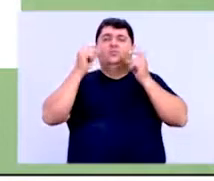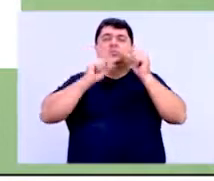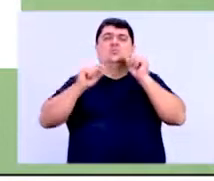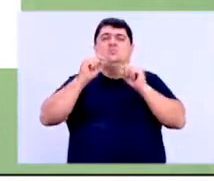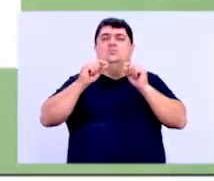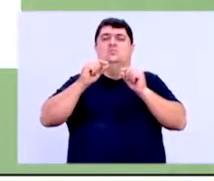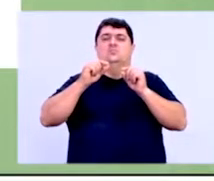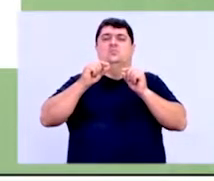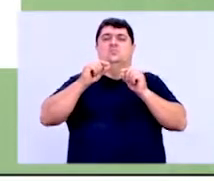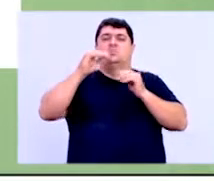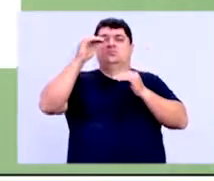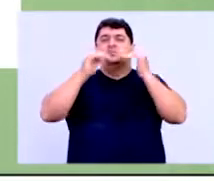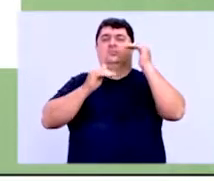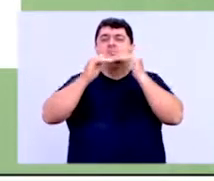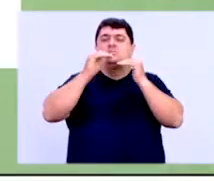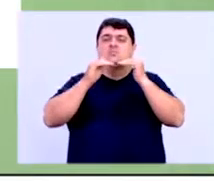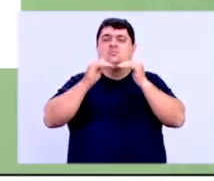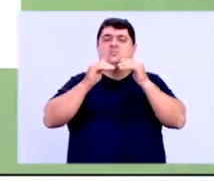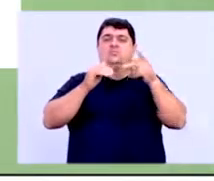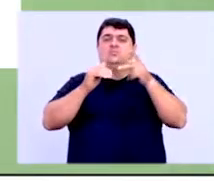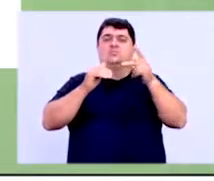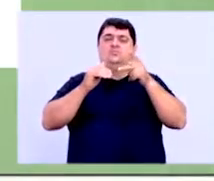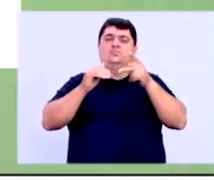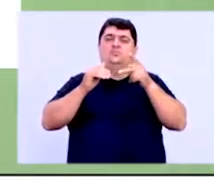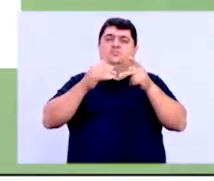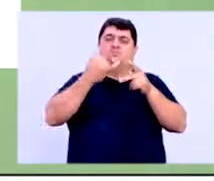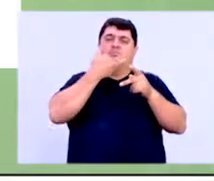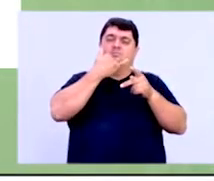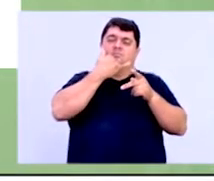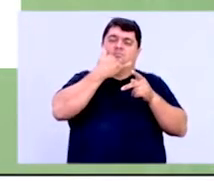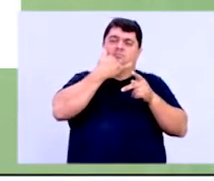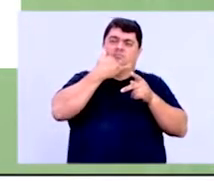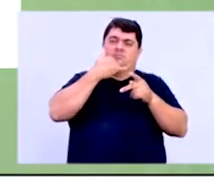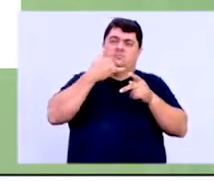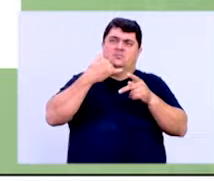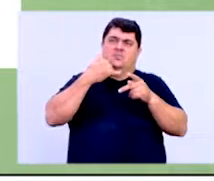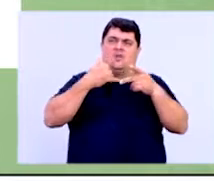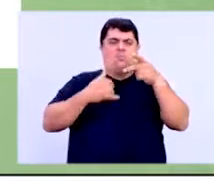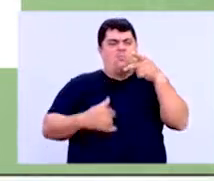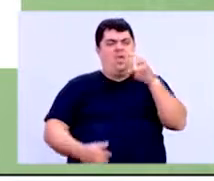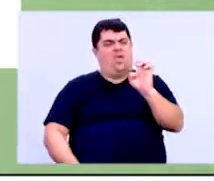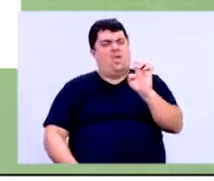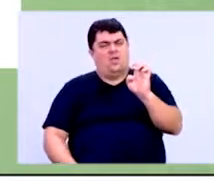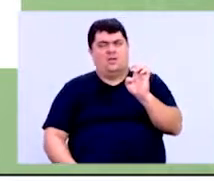equilíbrio aqui? Professor Ivan, desculpe. Esse PE,